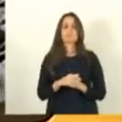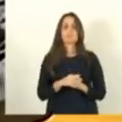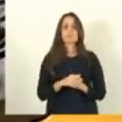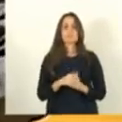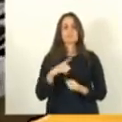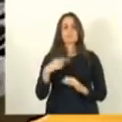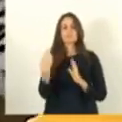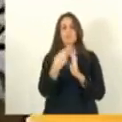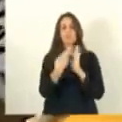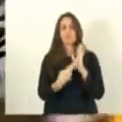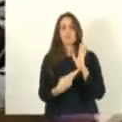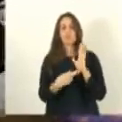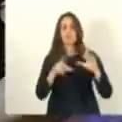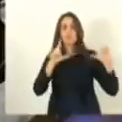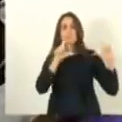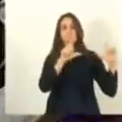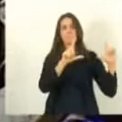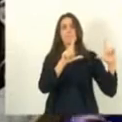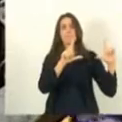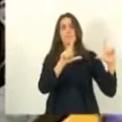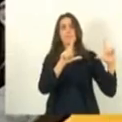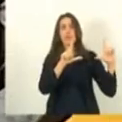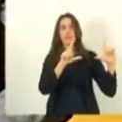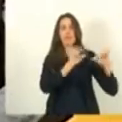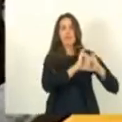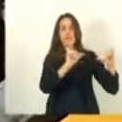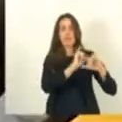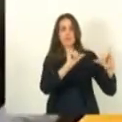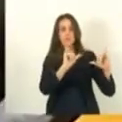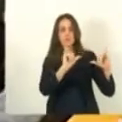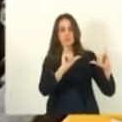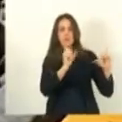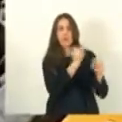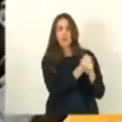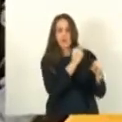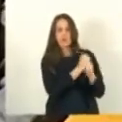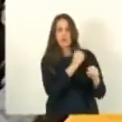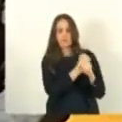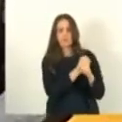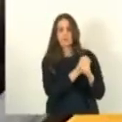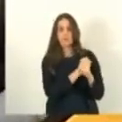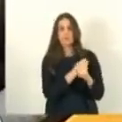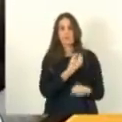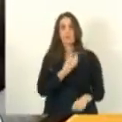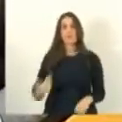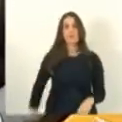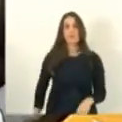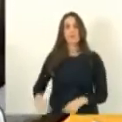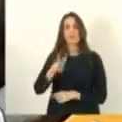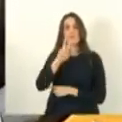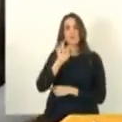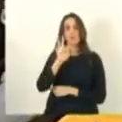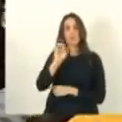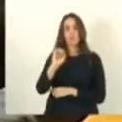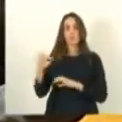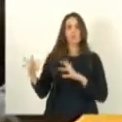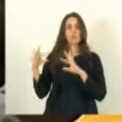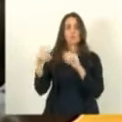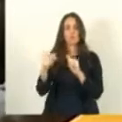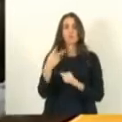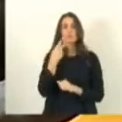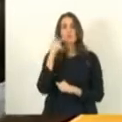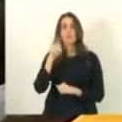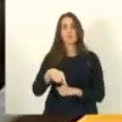de regulamentar aquelas placas informativas das obras. O governo do Estado vetou totalmente, alegando vício